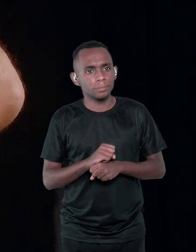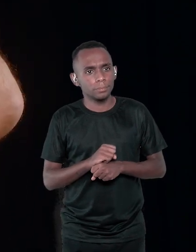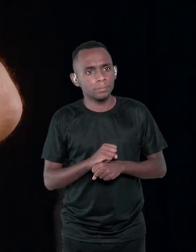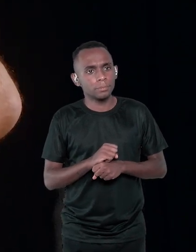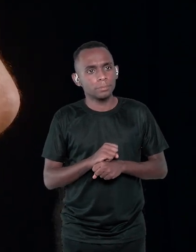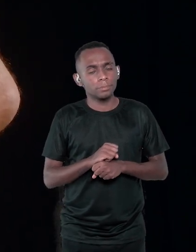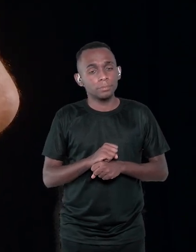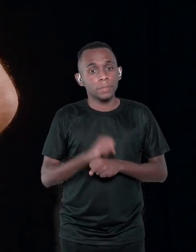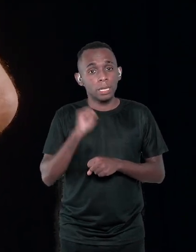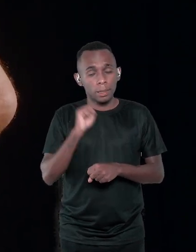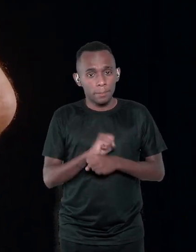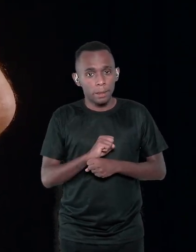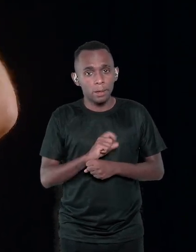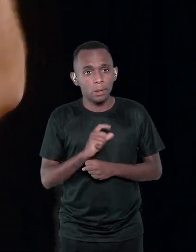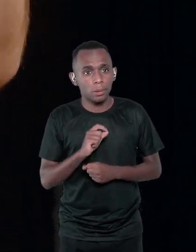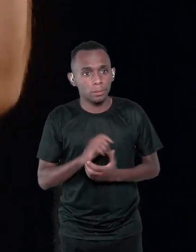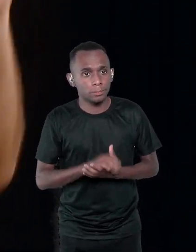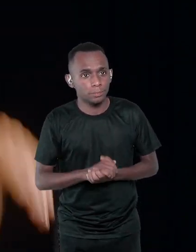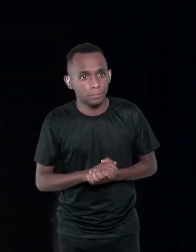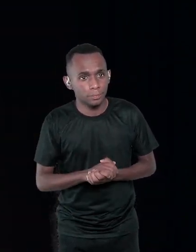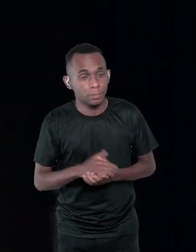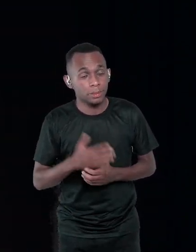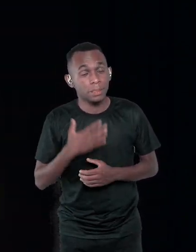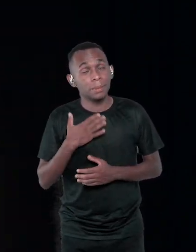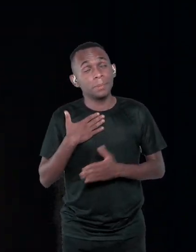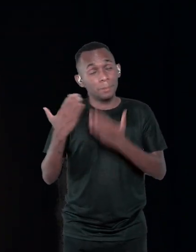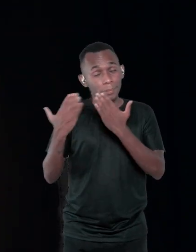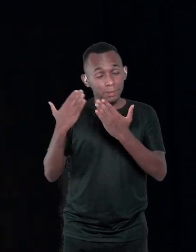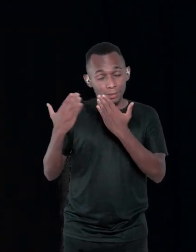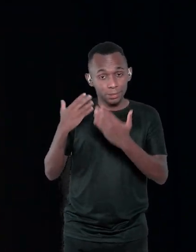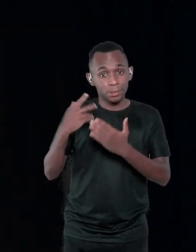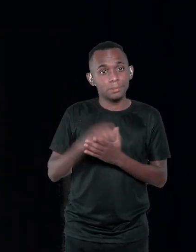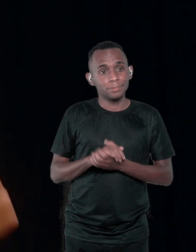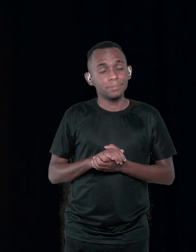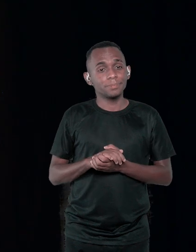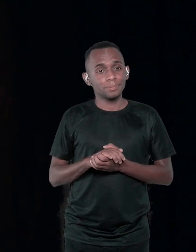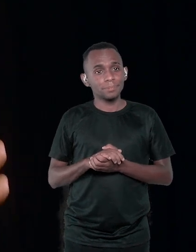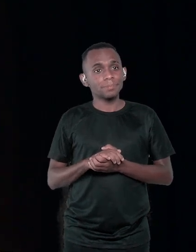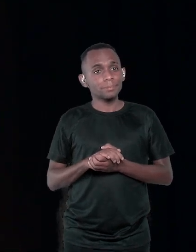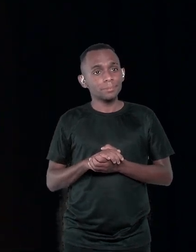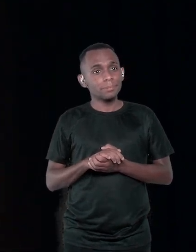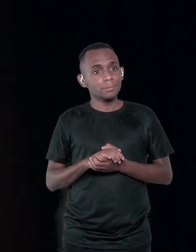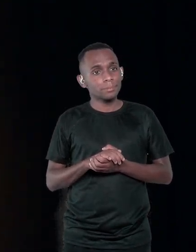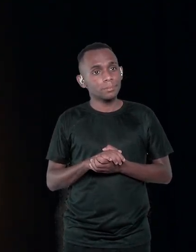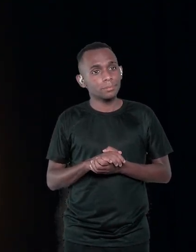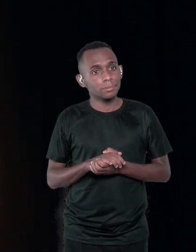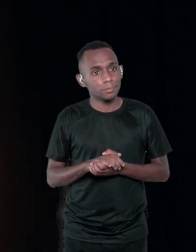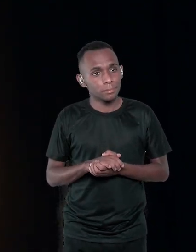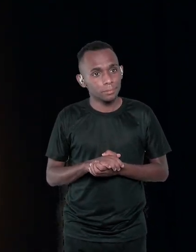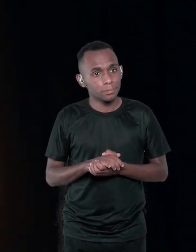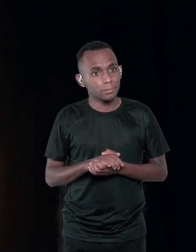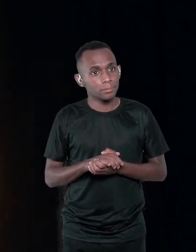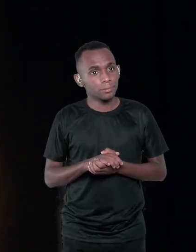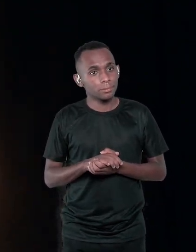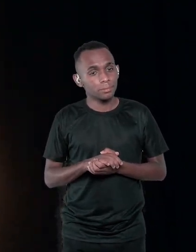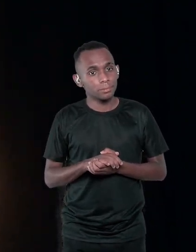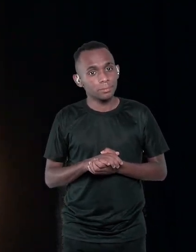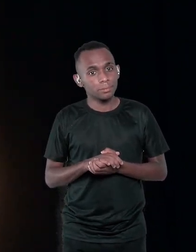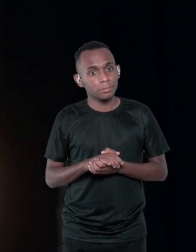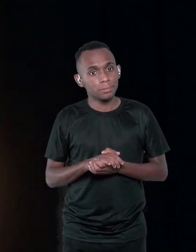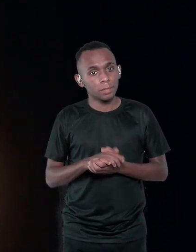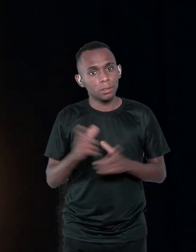Porque é o que me inspirou. E minha psicóloga, a lacaniana, ia adorar esse ato falho, trocar pauta por